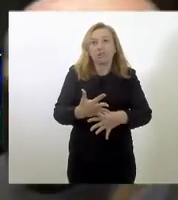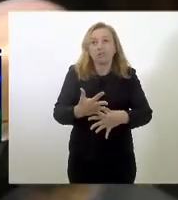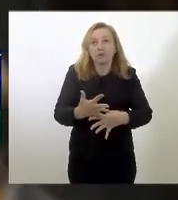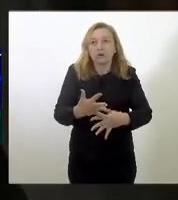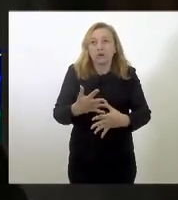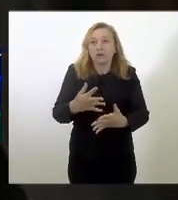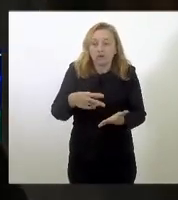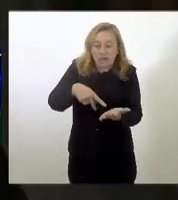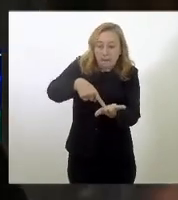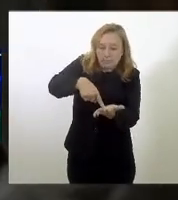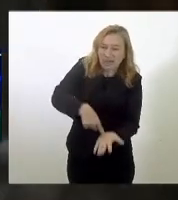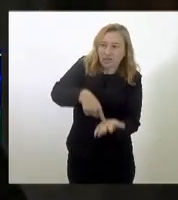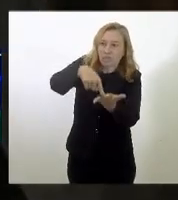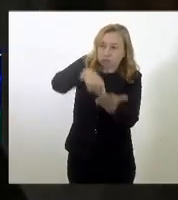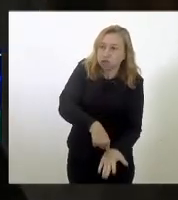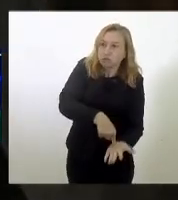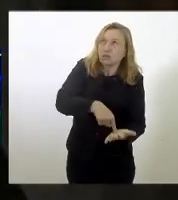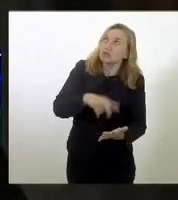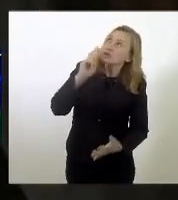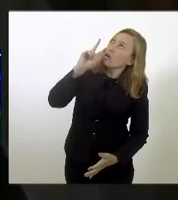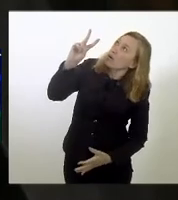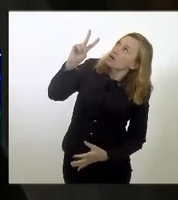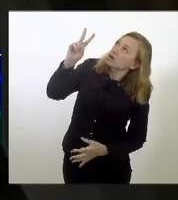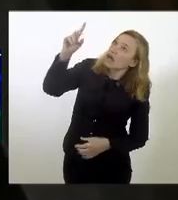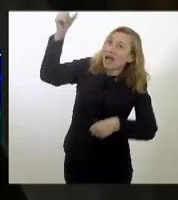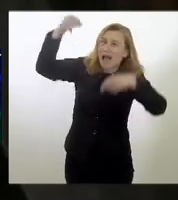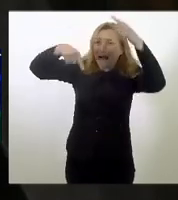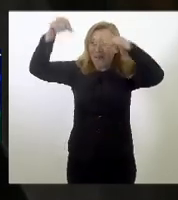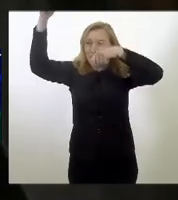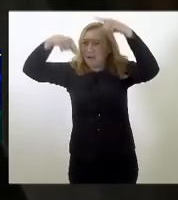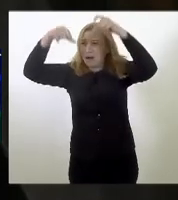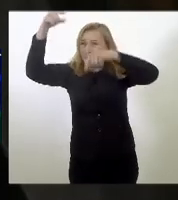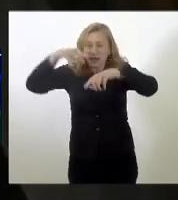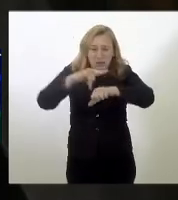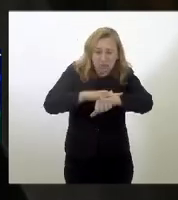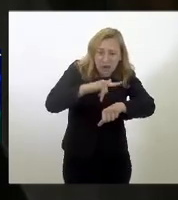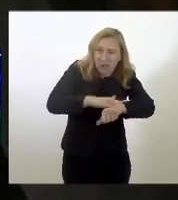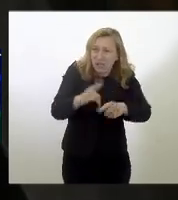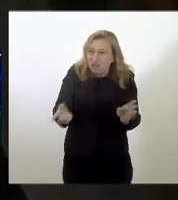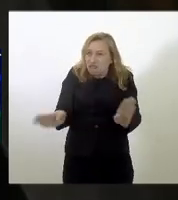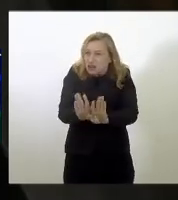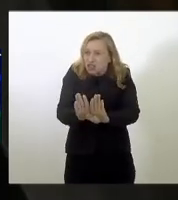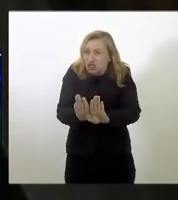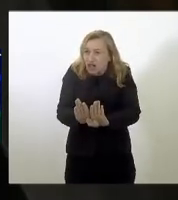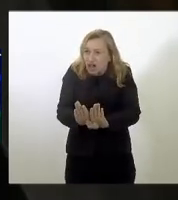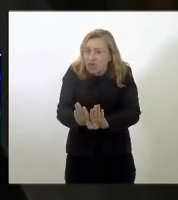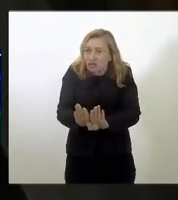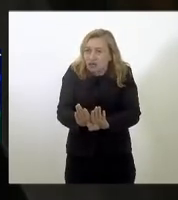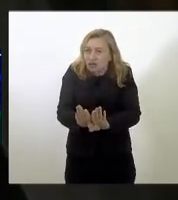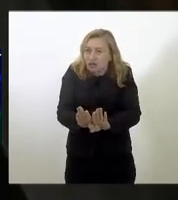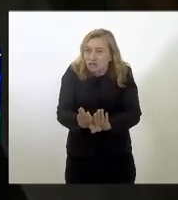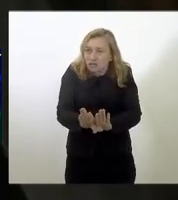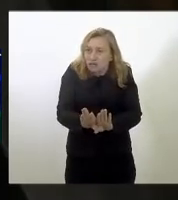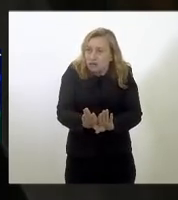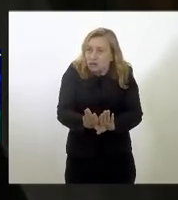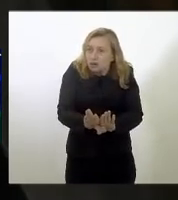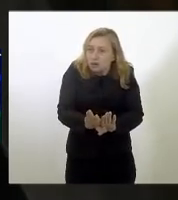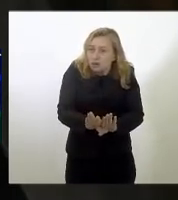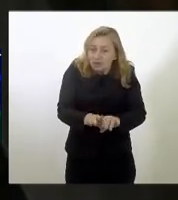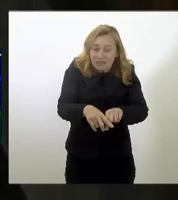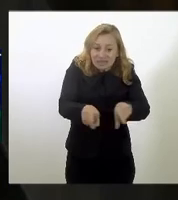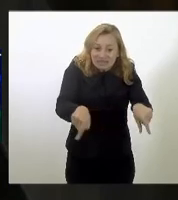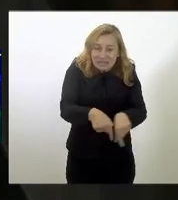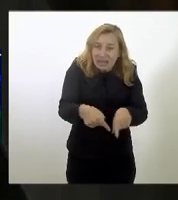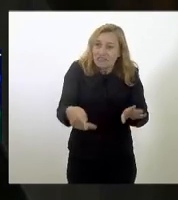pisa, o chão afunda. Você olha para o teto, cai água. Os banheiros interditados. Consultórios interditados. E na ocasião